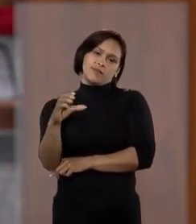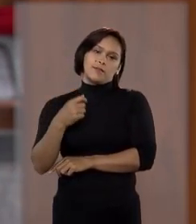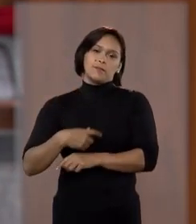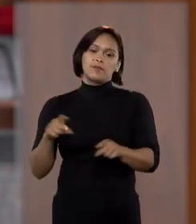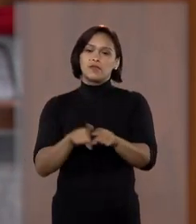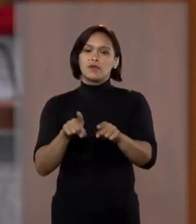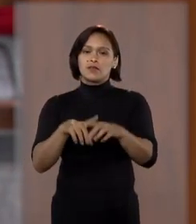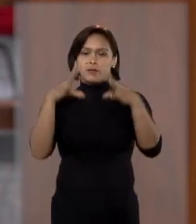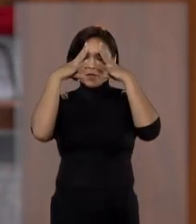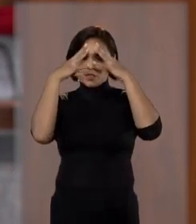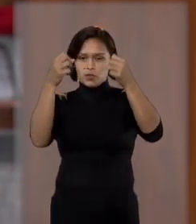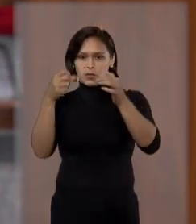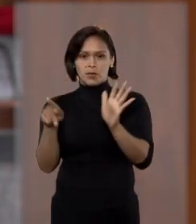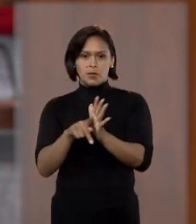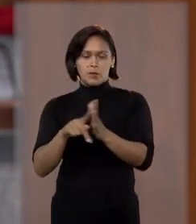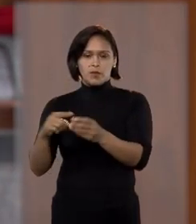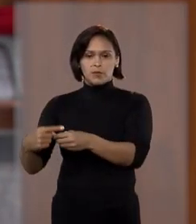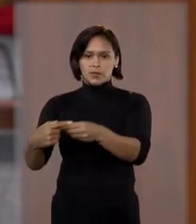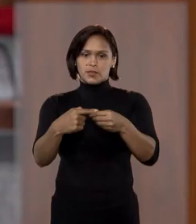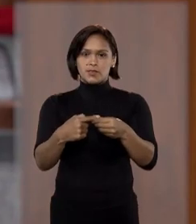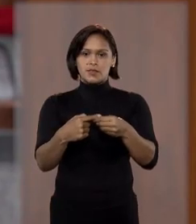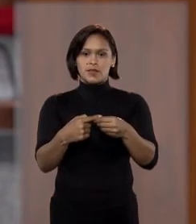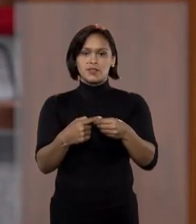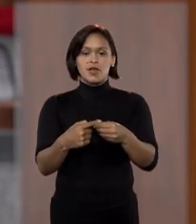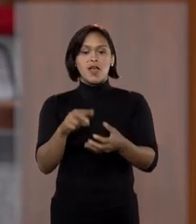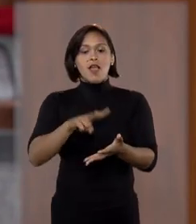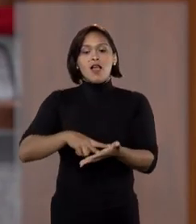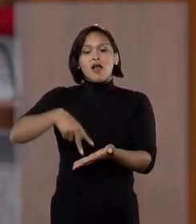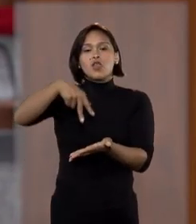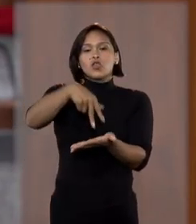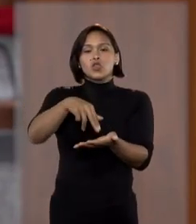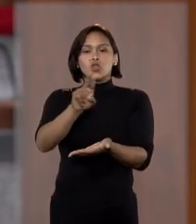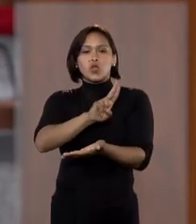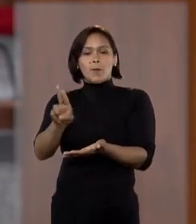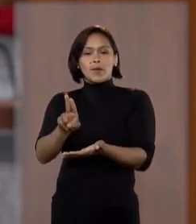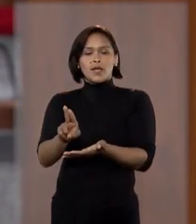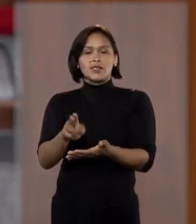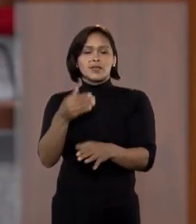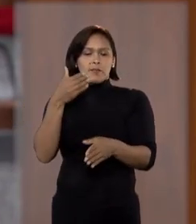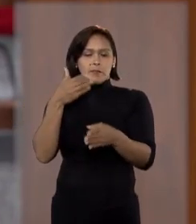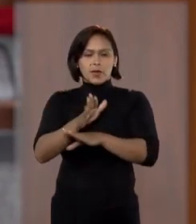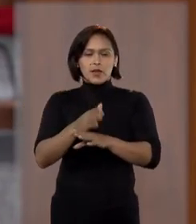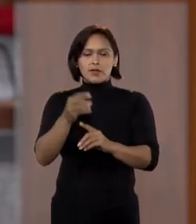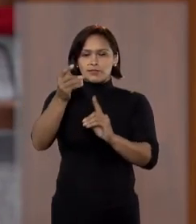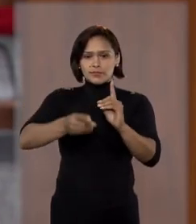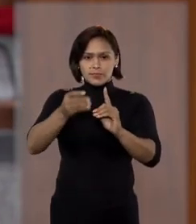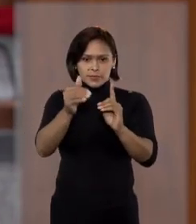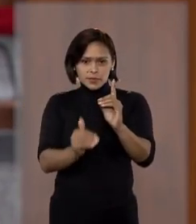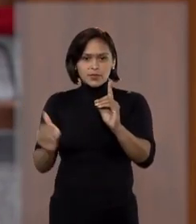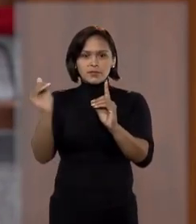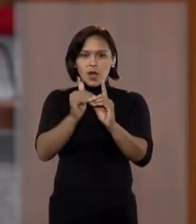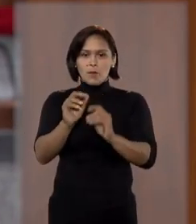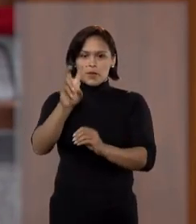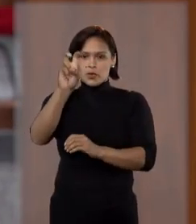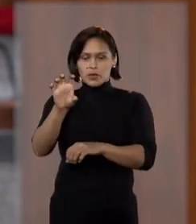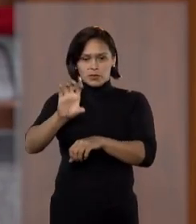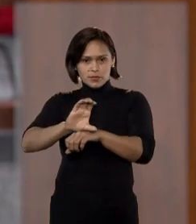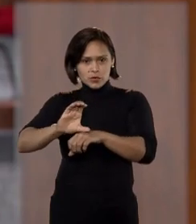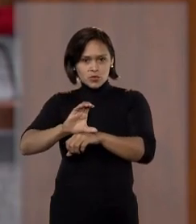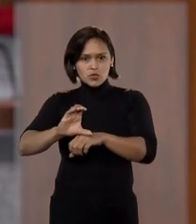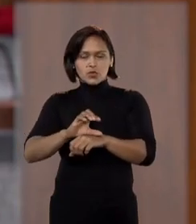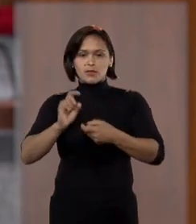Catarina e do Tribunal de Justiça Local, que resultou na nomeação e posse de Osmar Nunes Júnior no cargo de desembargador estadual pelo